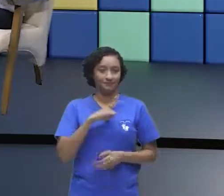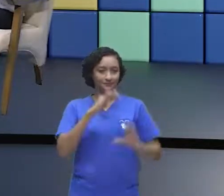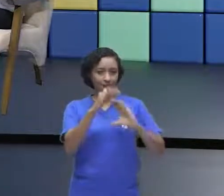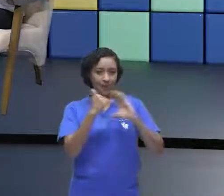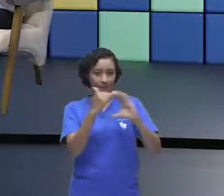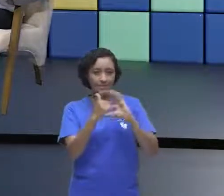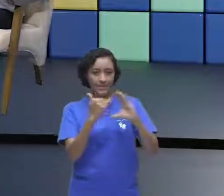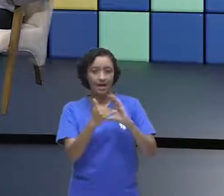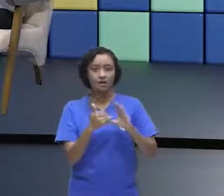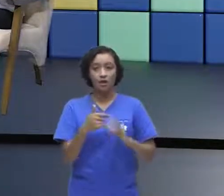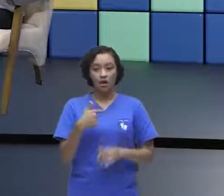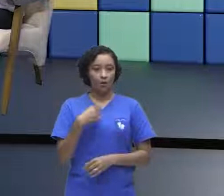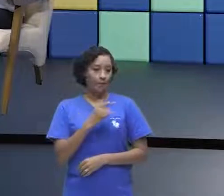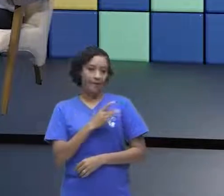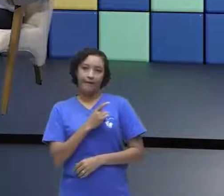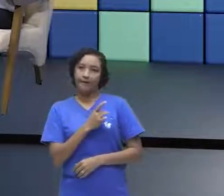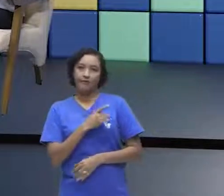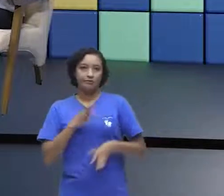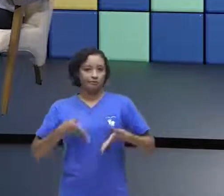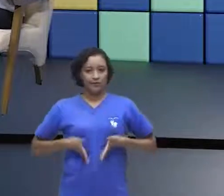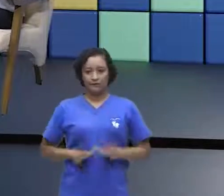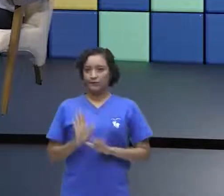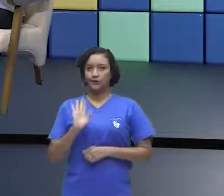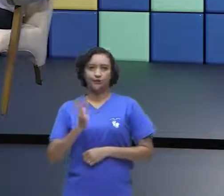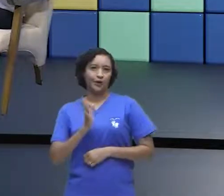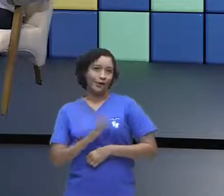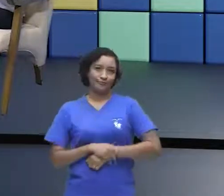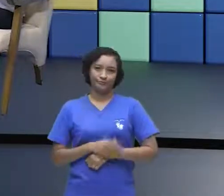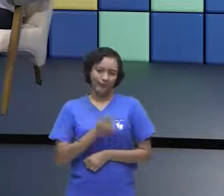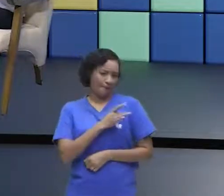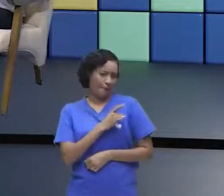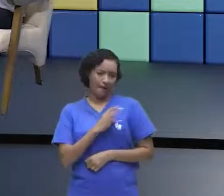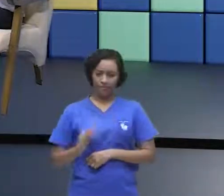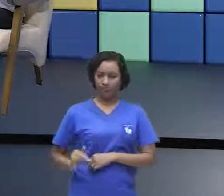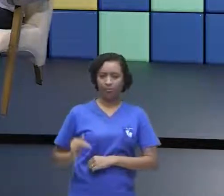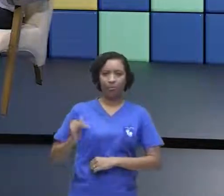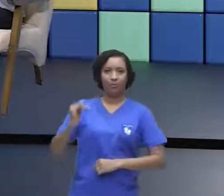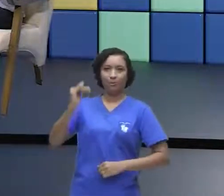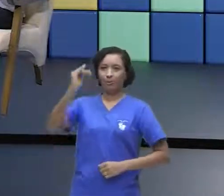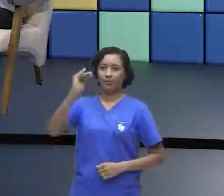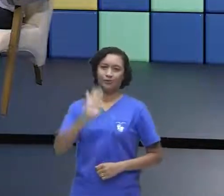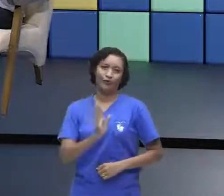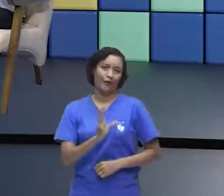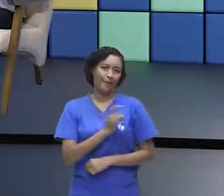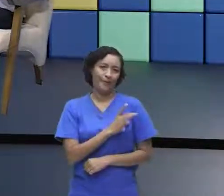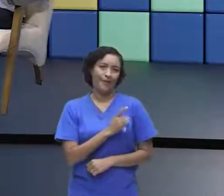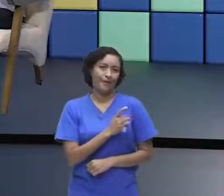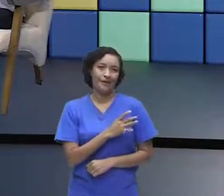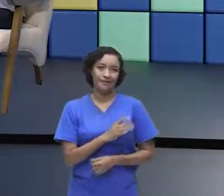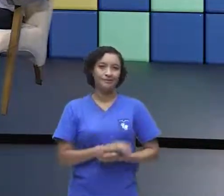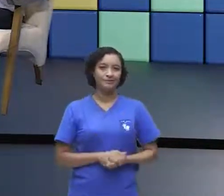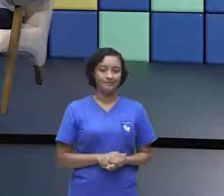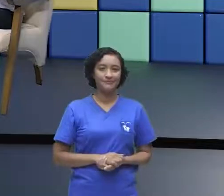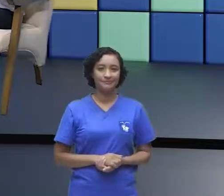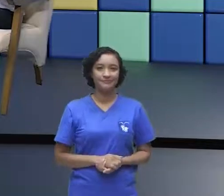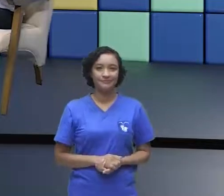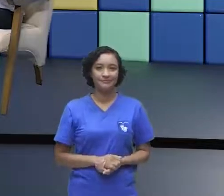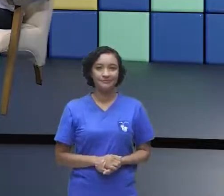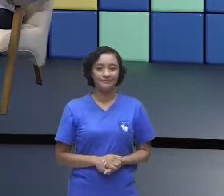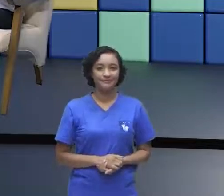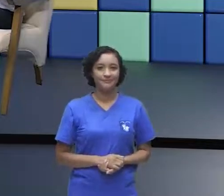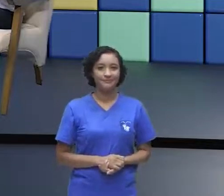eu tenho medo nato, eu sou medroso, assim, vários já disseram que são medrosos nato, né? E que